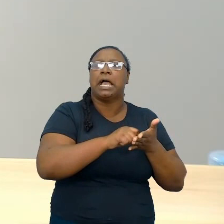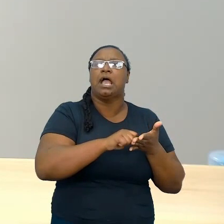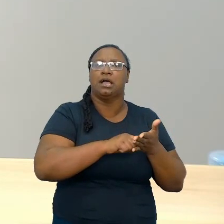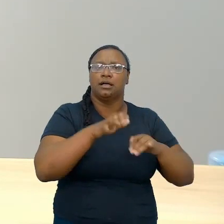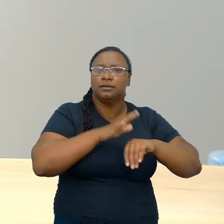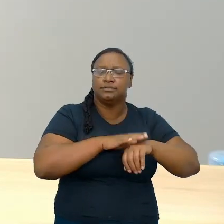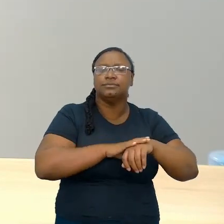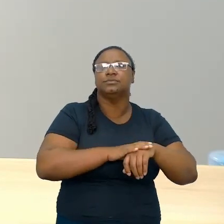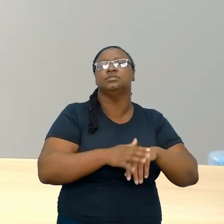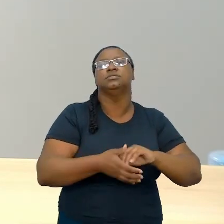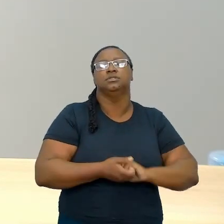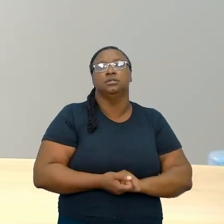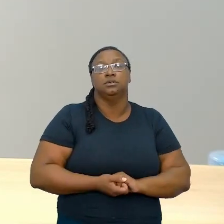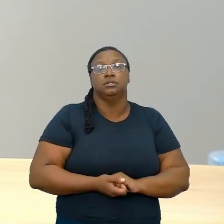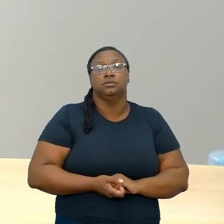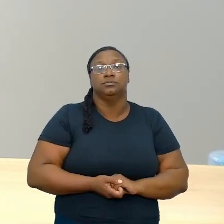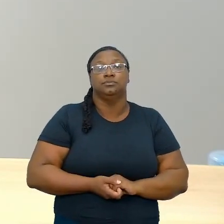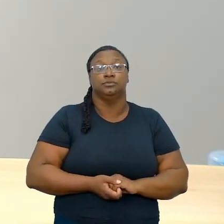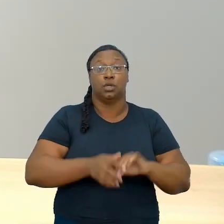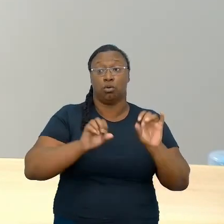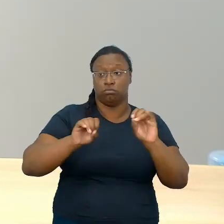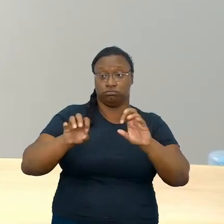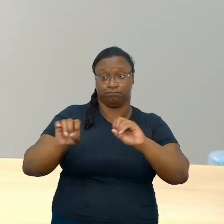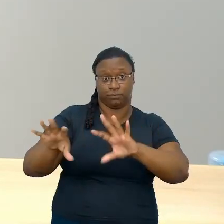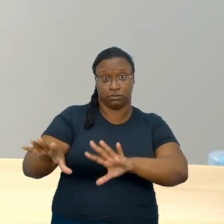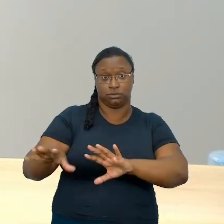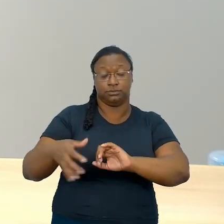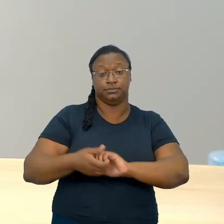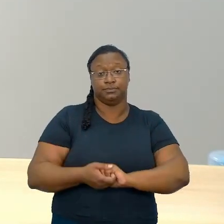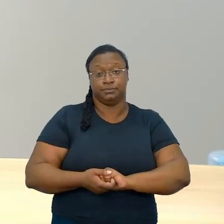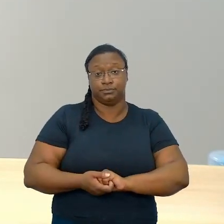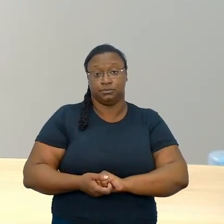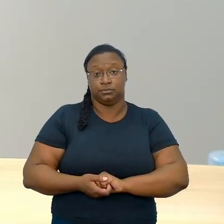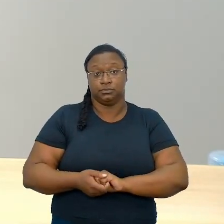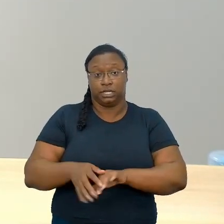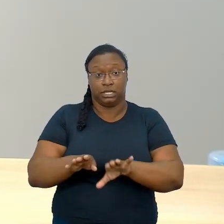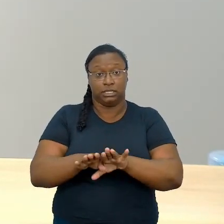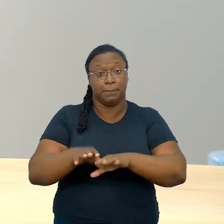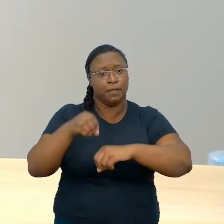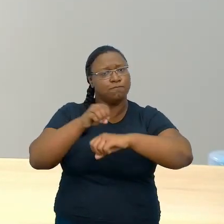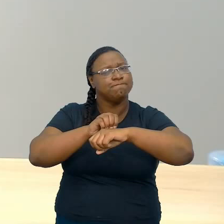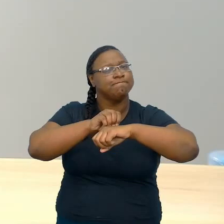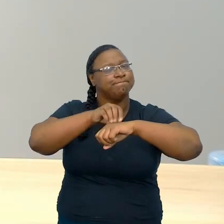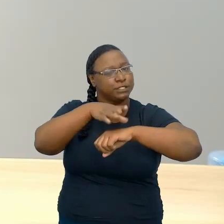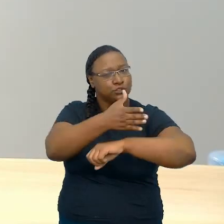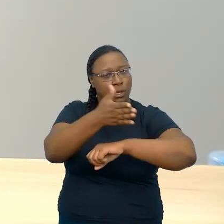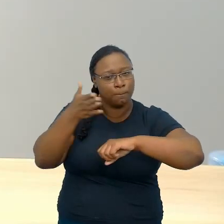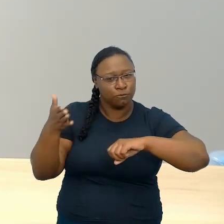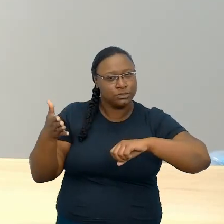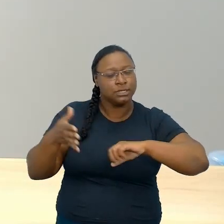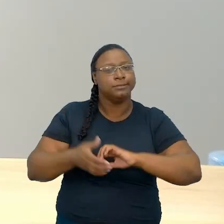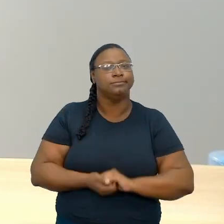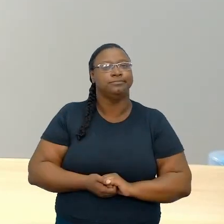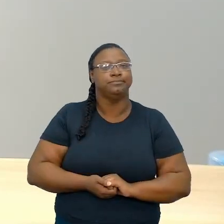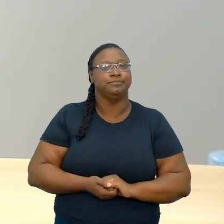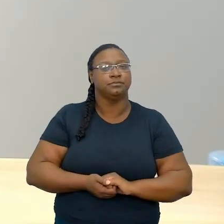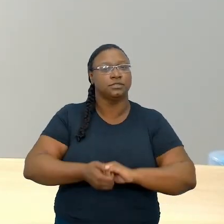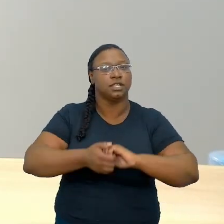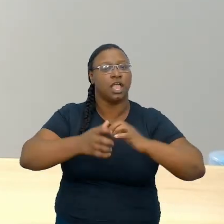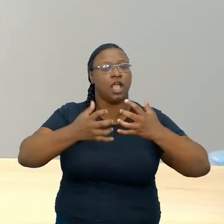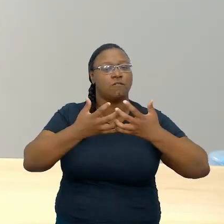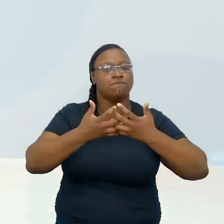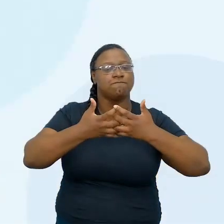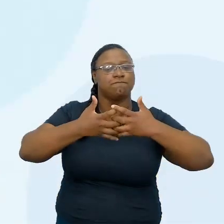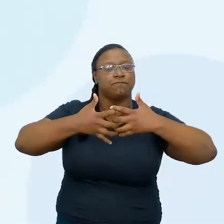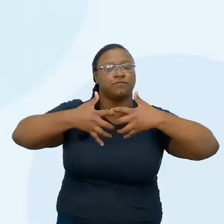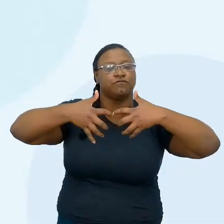respeito dessa metodologia. E aí a gente estamos sugerindo para você um desdobramento na